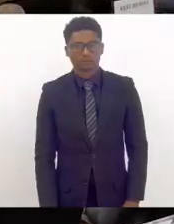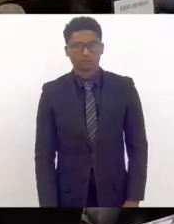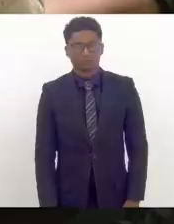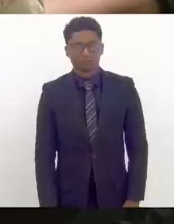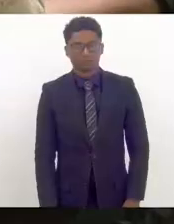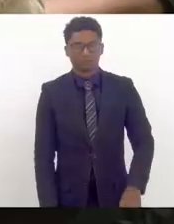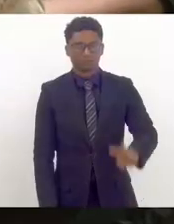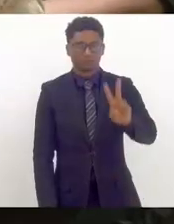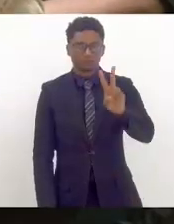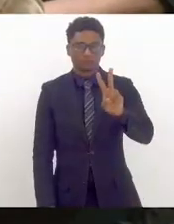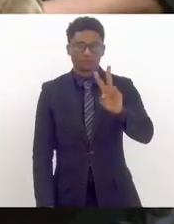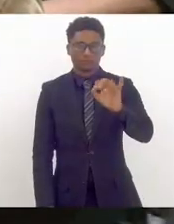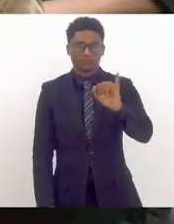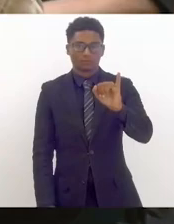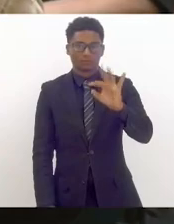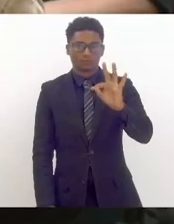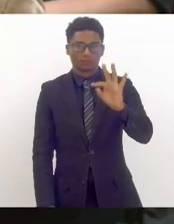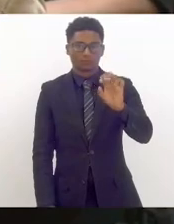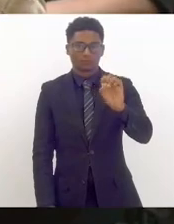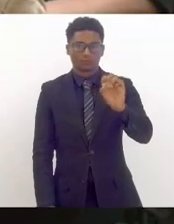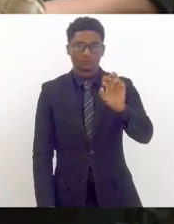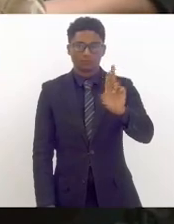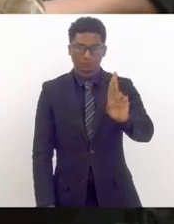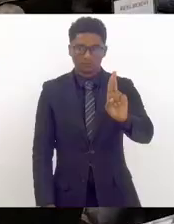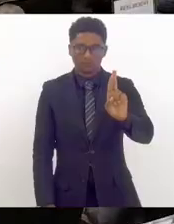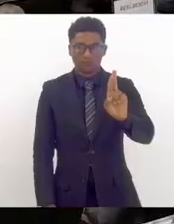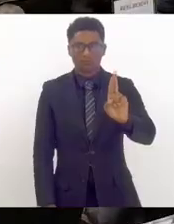Vitor Júnior.